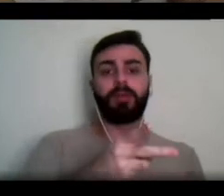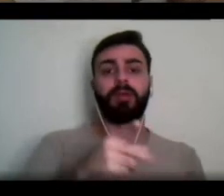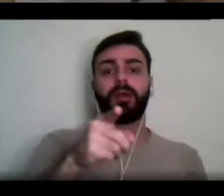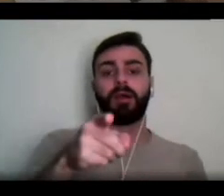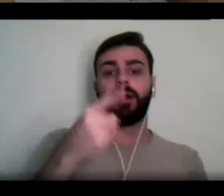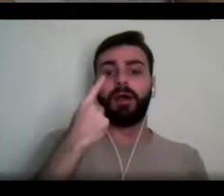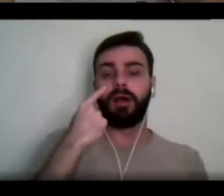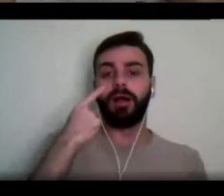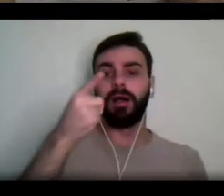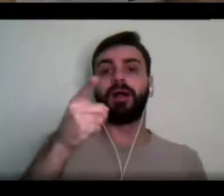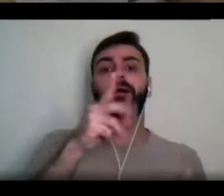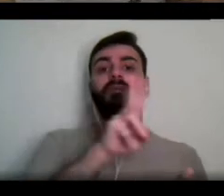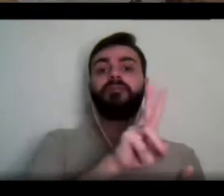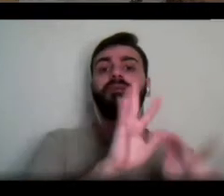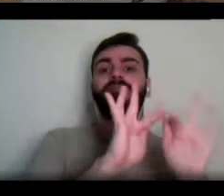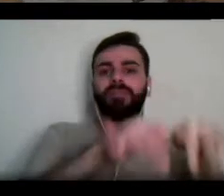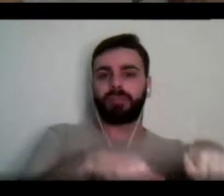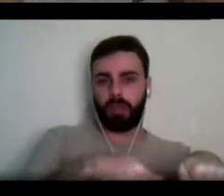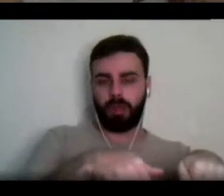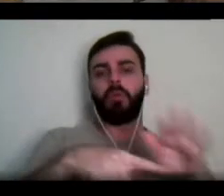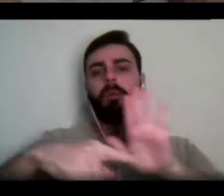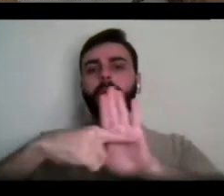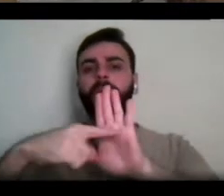de colocar. Faço a mesma conta, né?